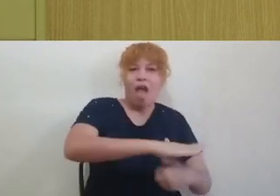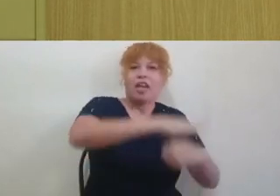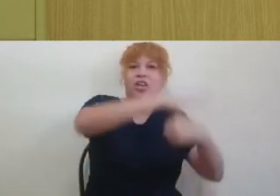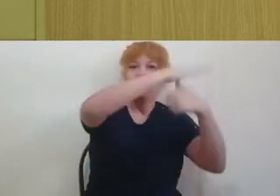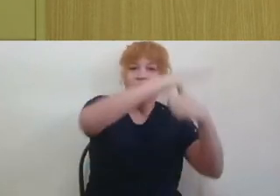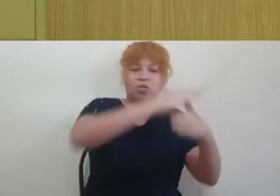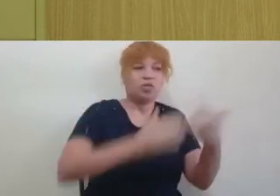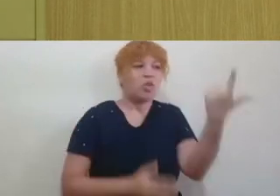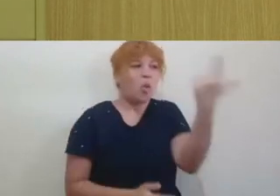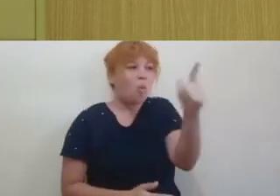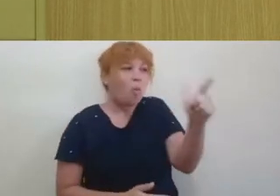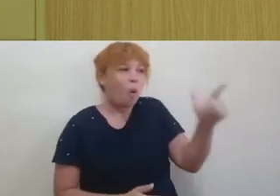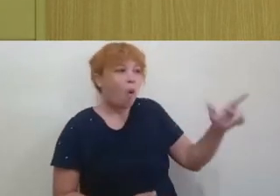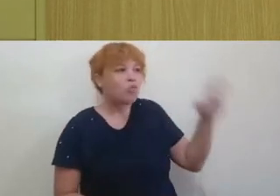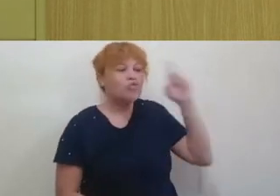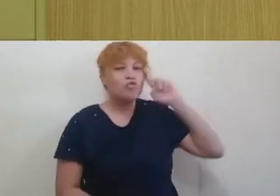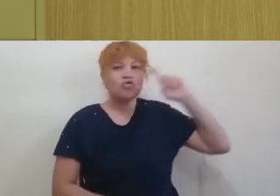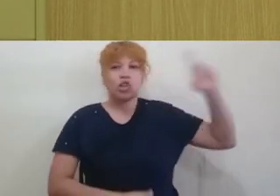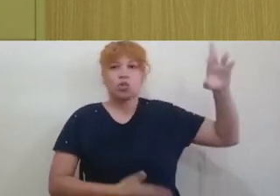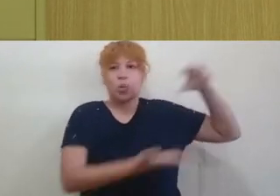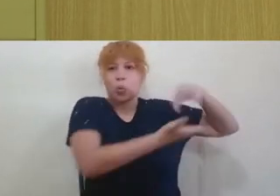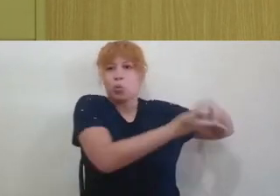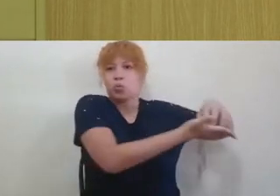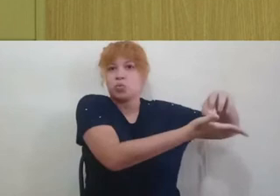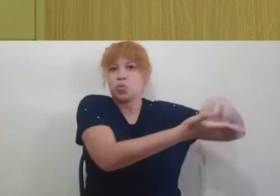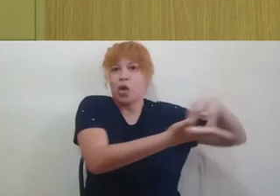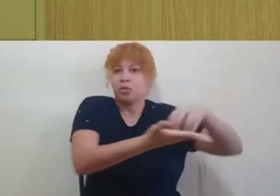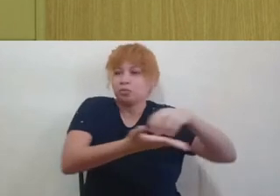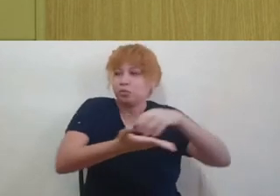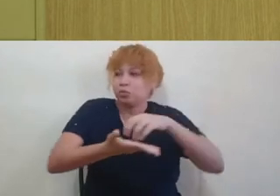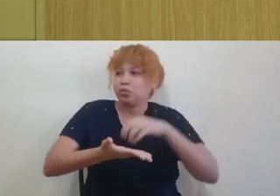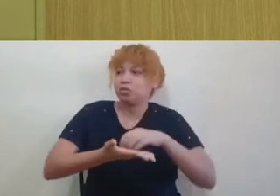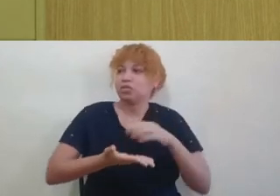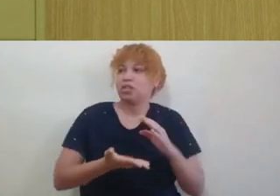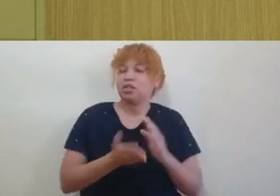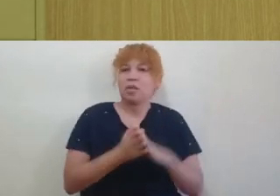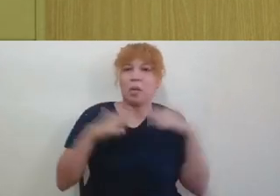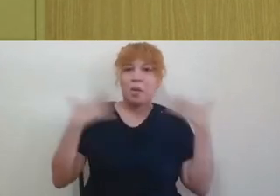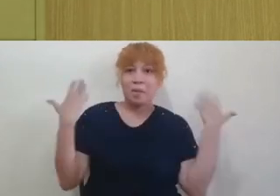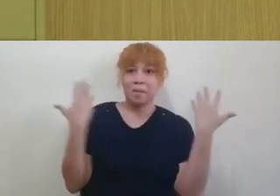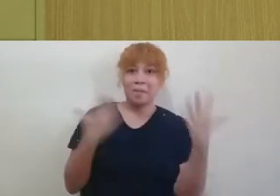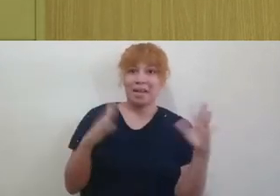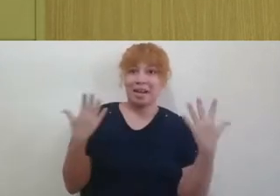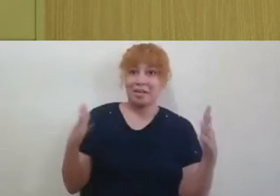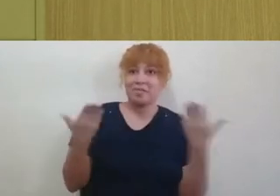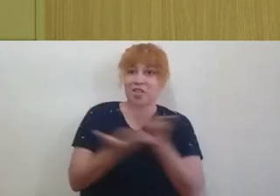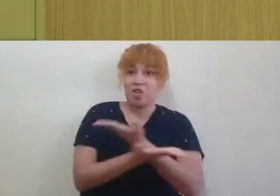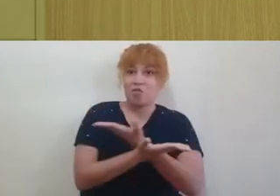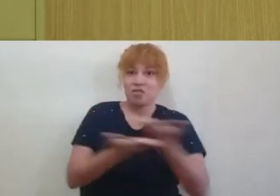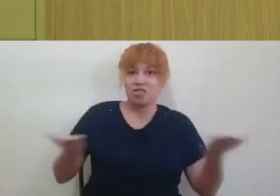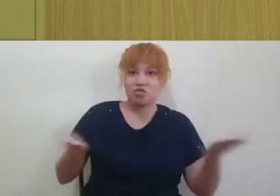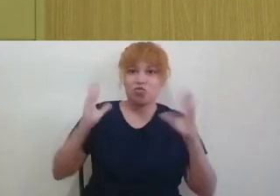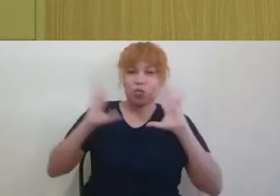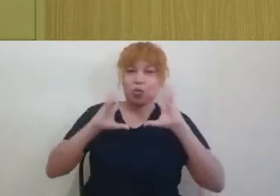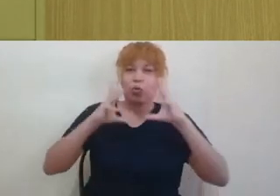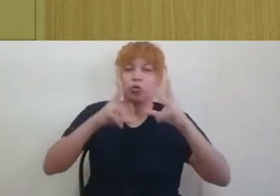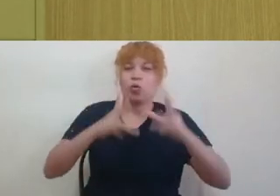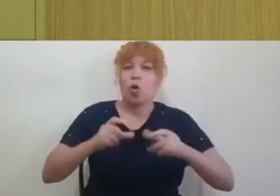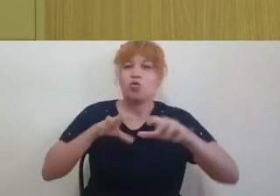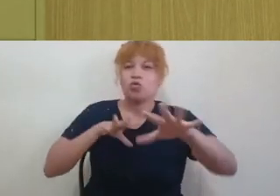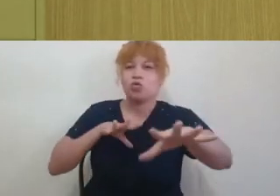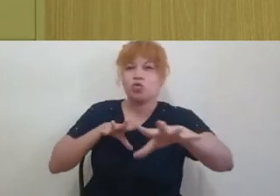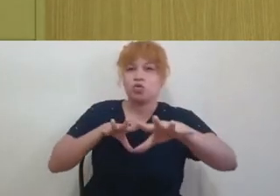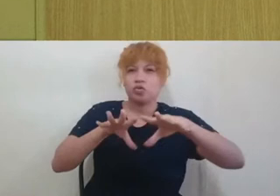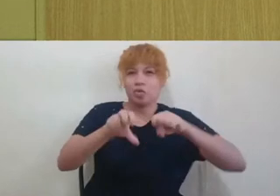da parte formal, da titulação, da diplomação, é um momento de celebração,